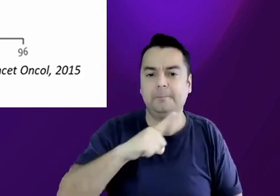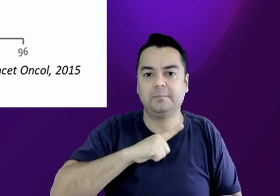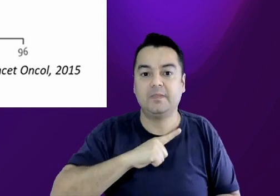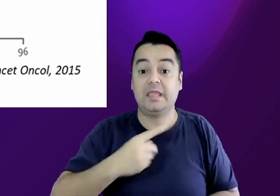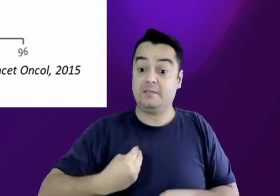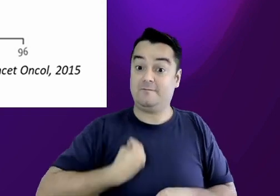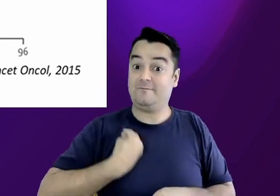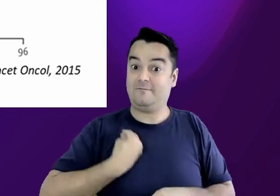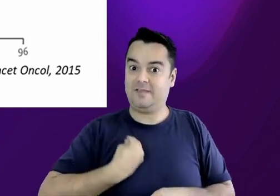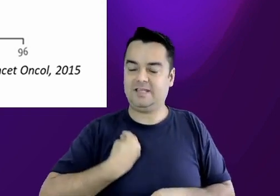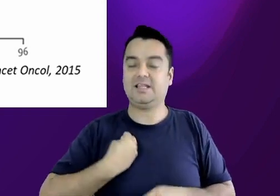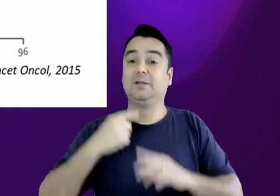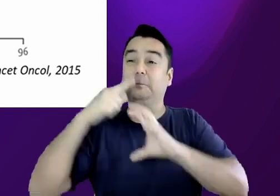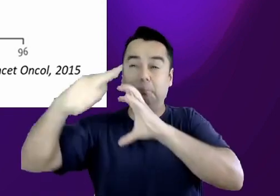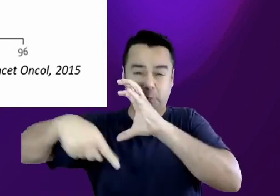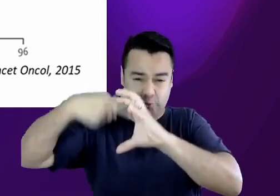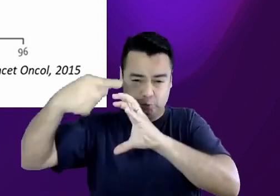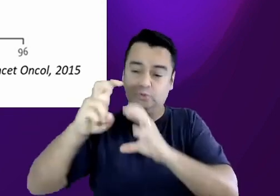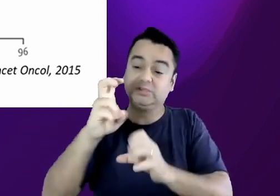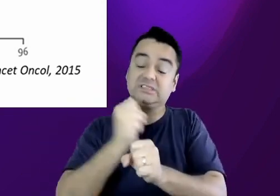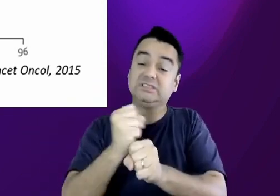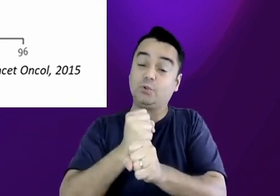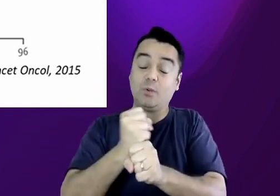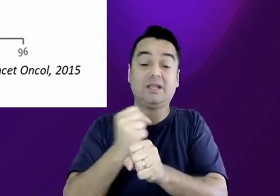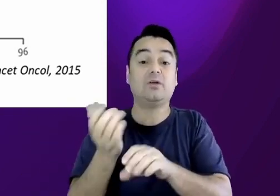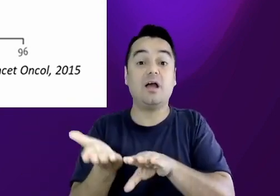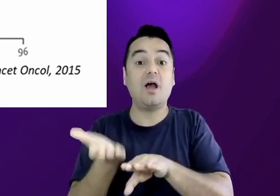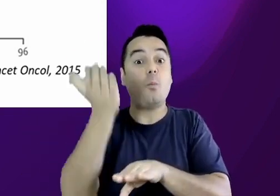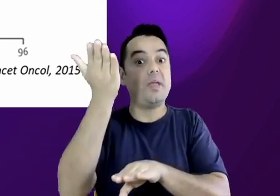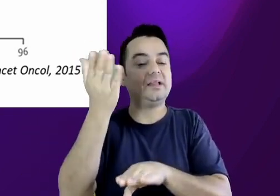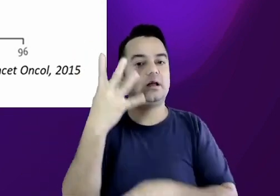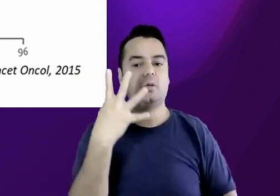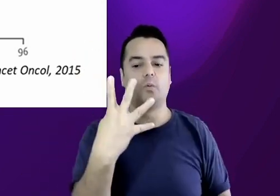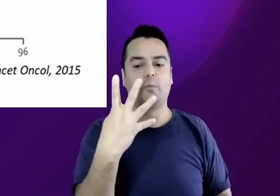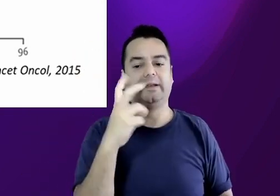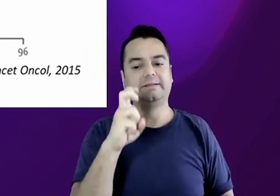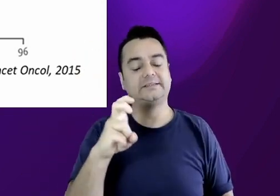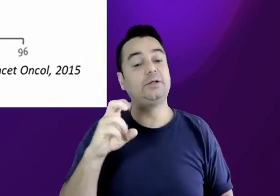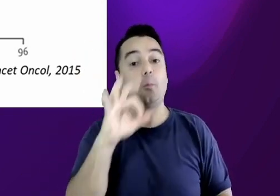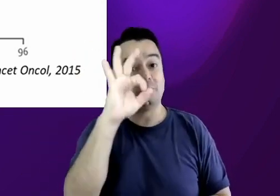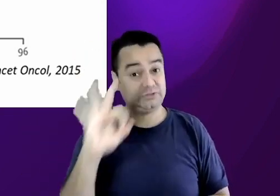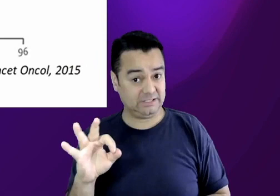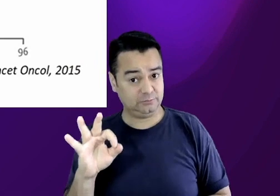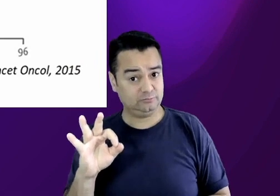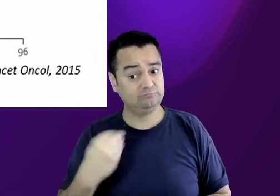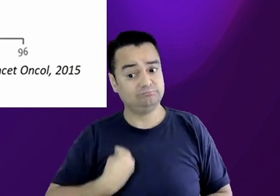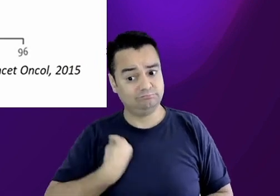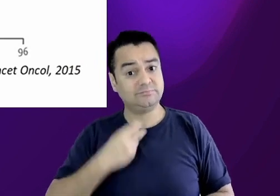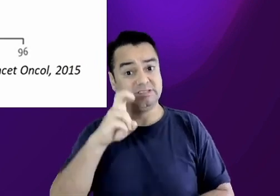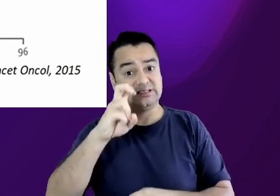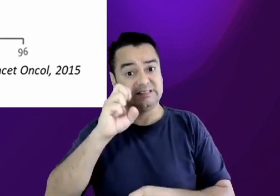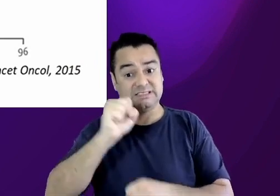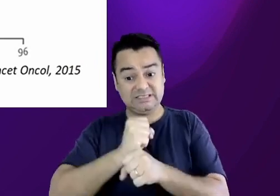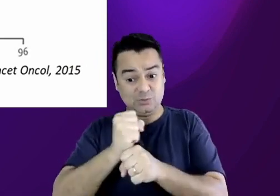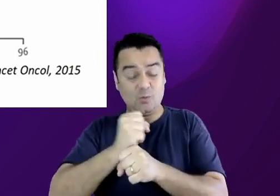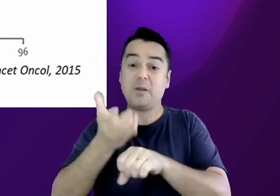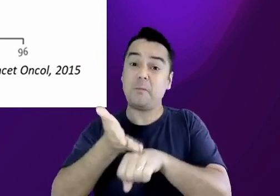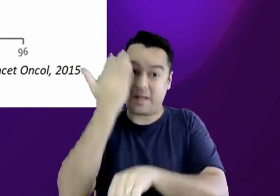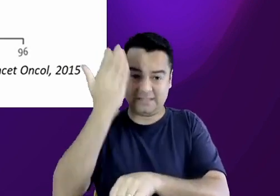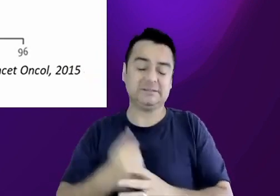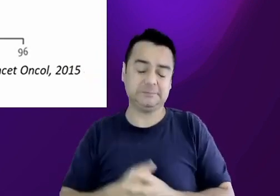global em 5 anos em torno de 45%. né? 45%